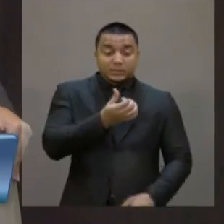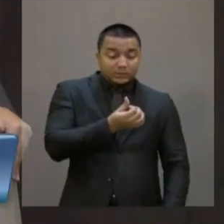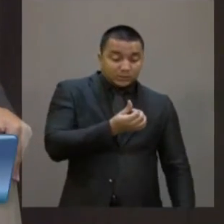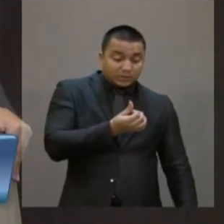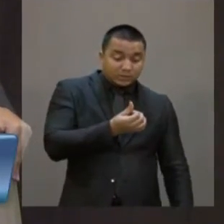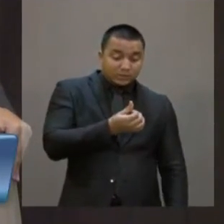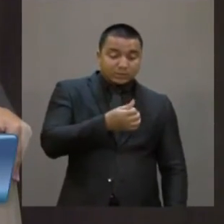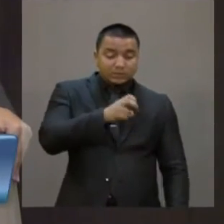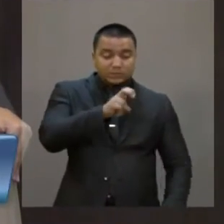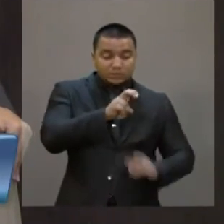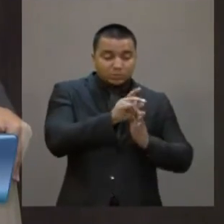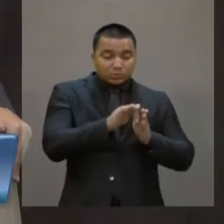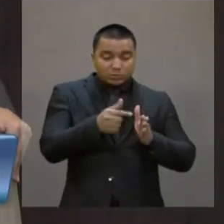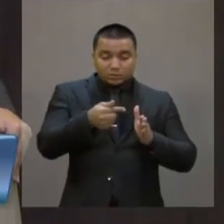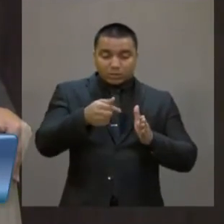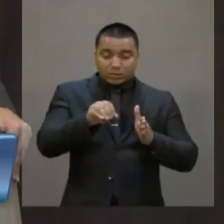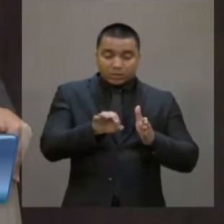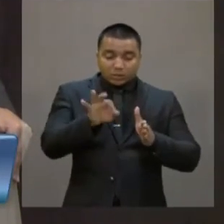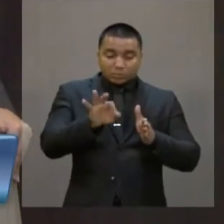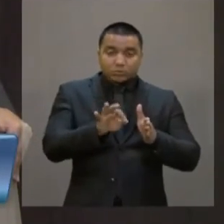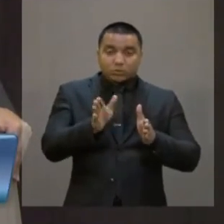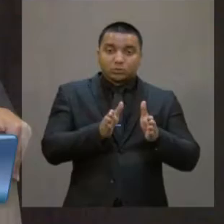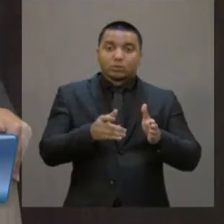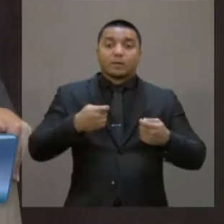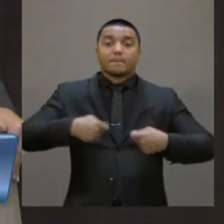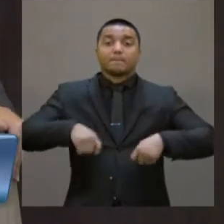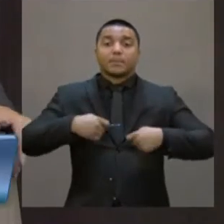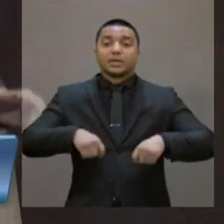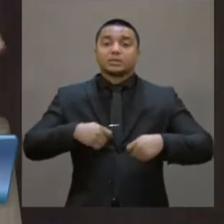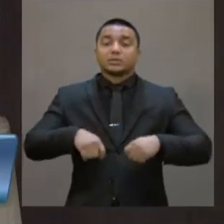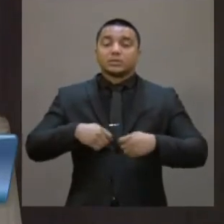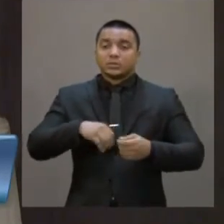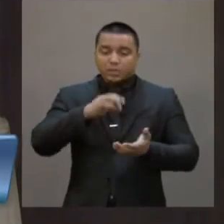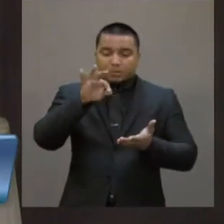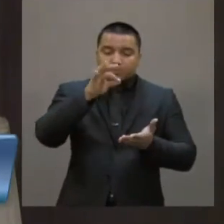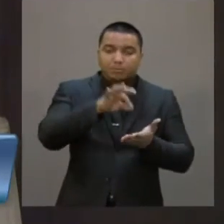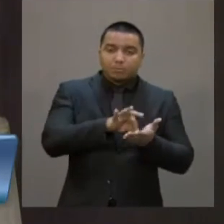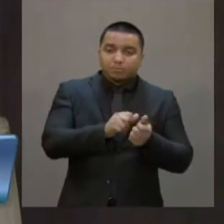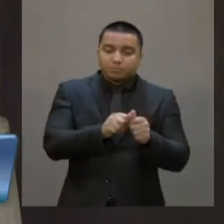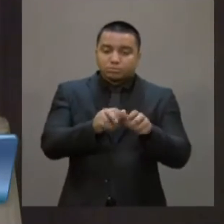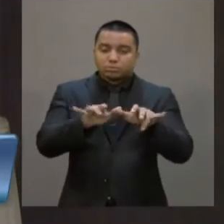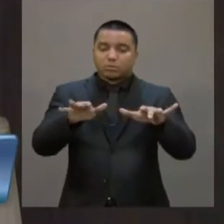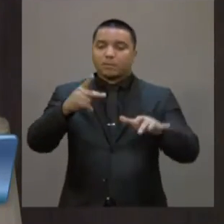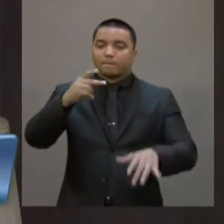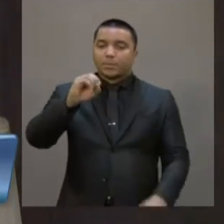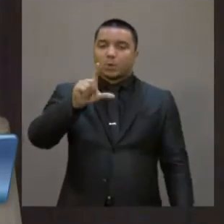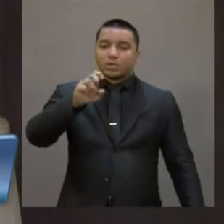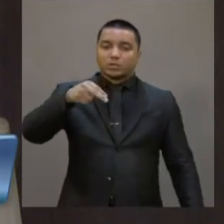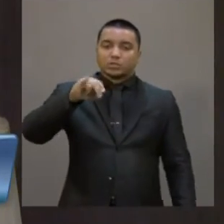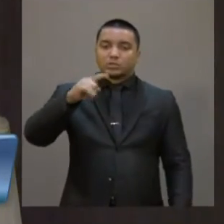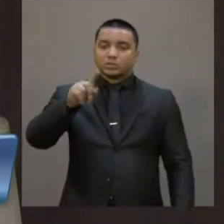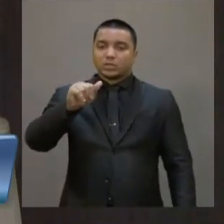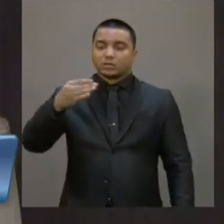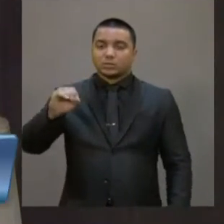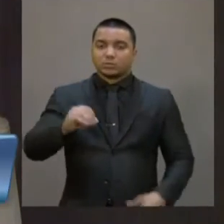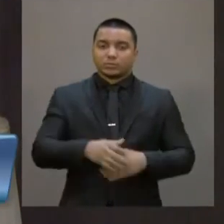65% a 70% da nossa flora depende de polinização. Porque quando a gente pensa em abelha, só pensa em mel. Existe uma larguíssima espécie de